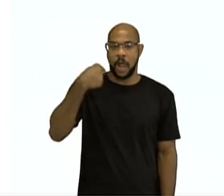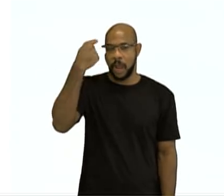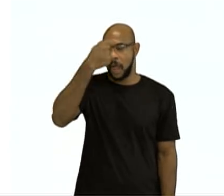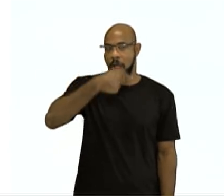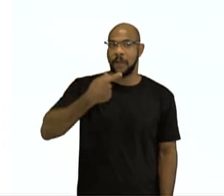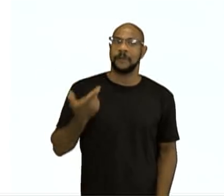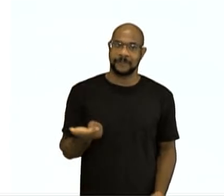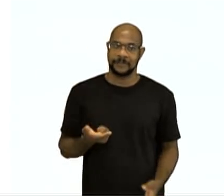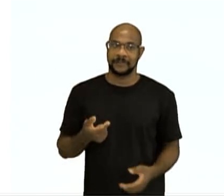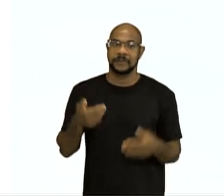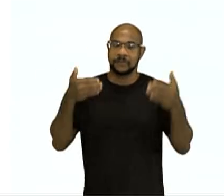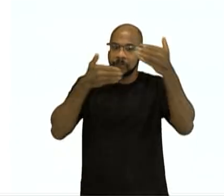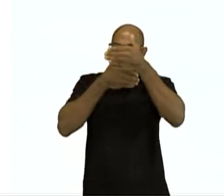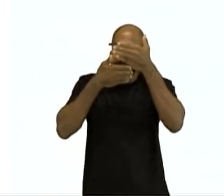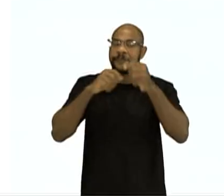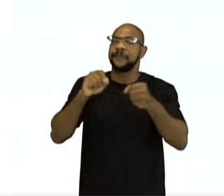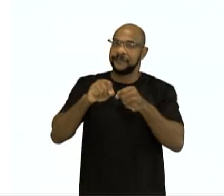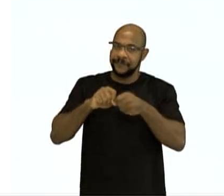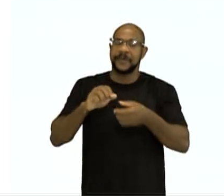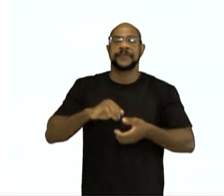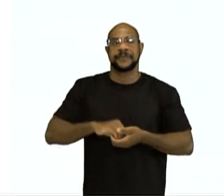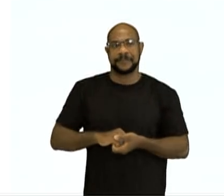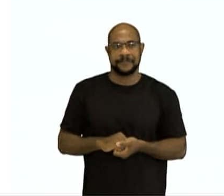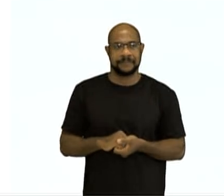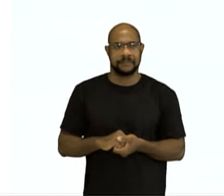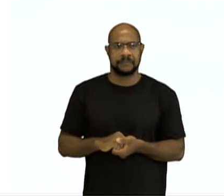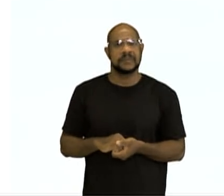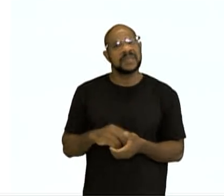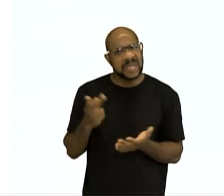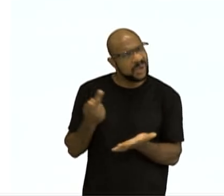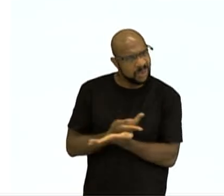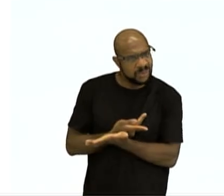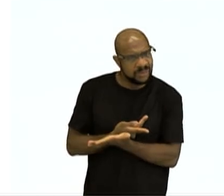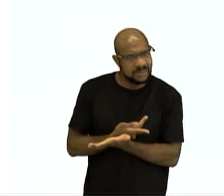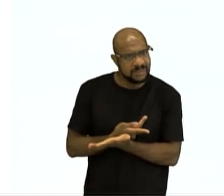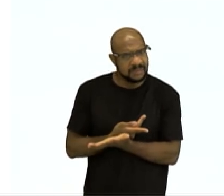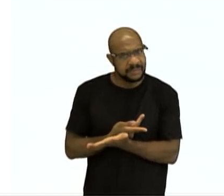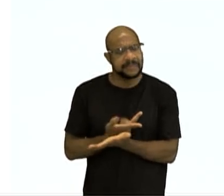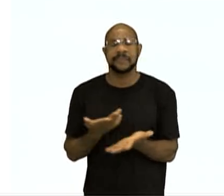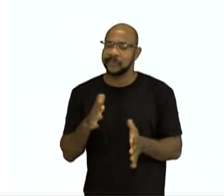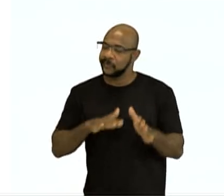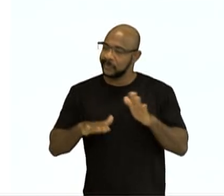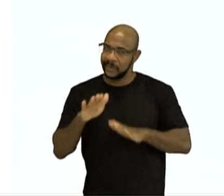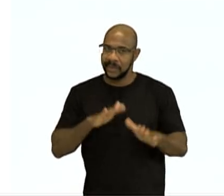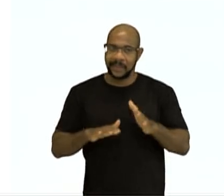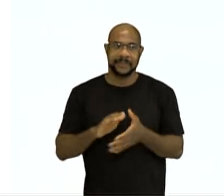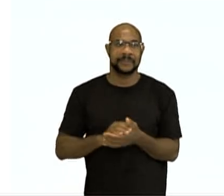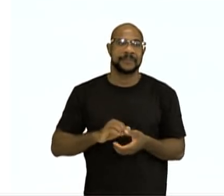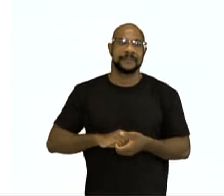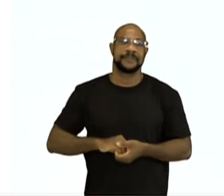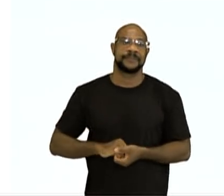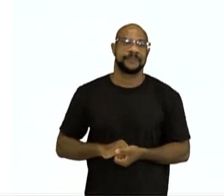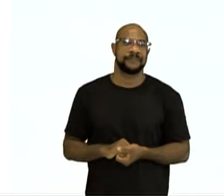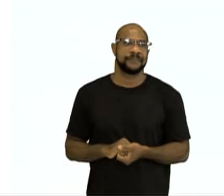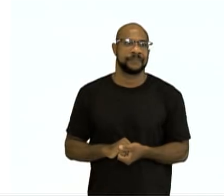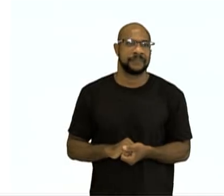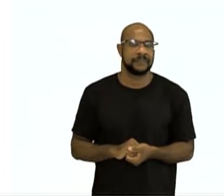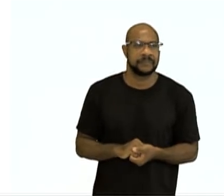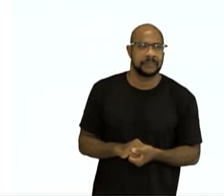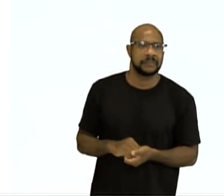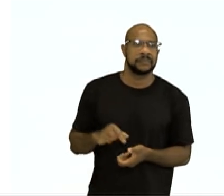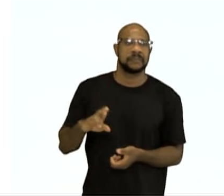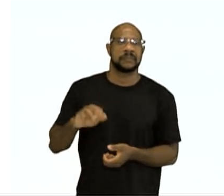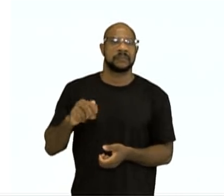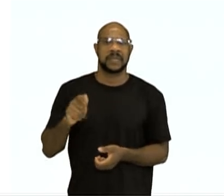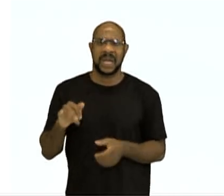muçulmanos fazem. Errou! Colocou rápido? Então cuidado, que é uma pegadinha. Se você colocar rápido nessa opção aqui, ela não